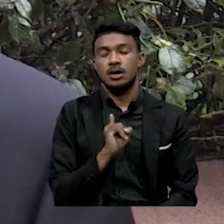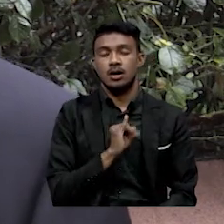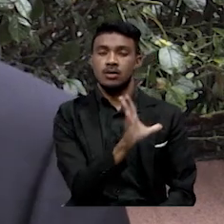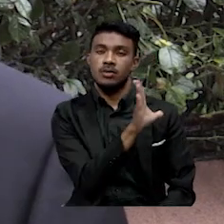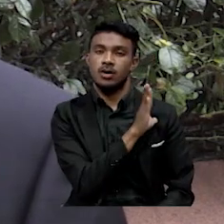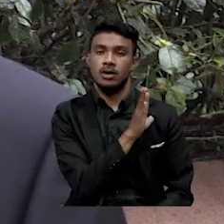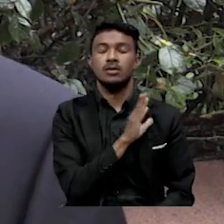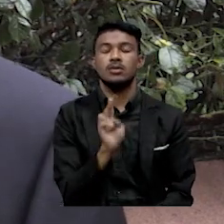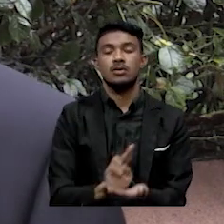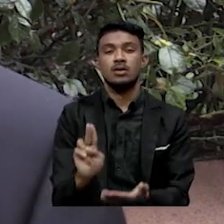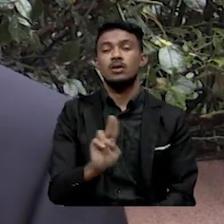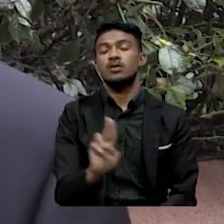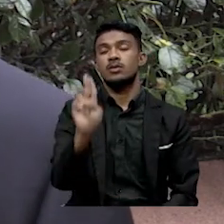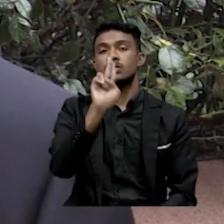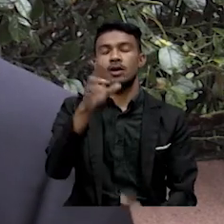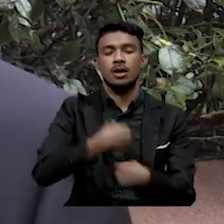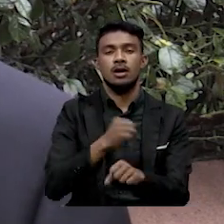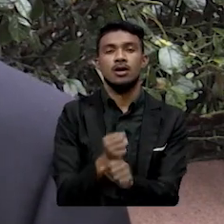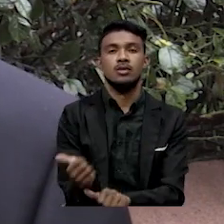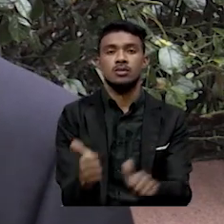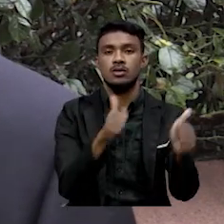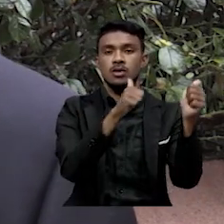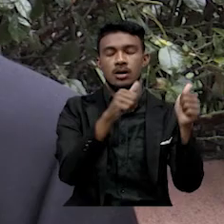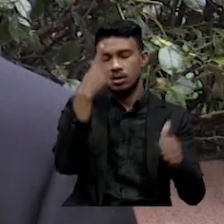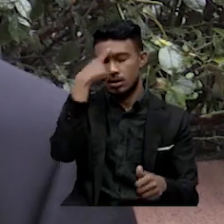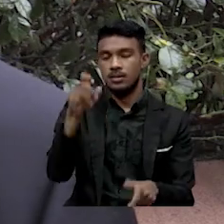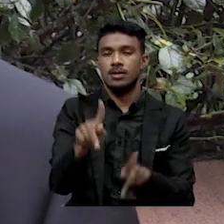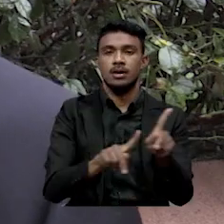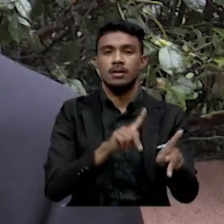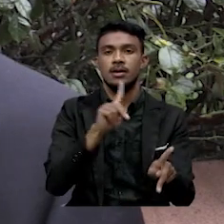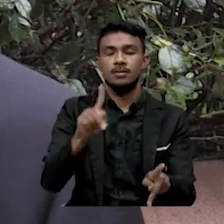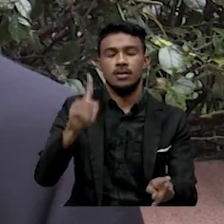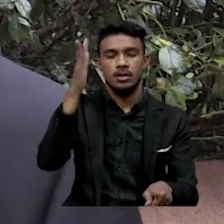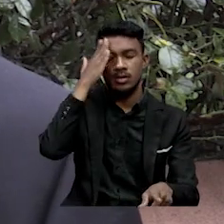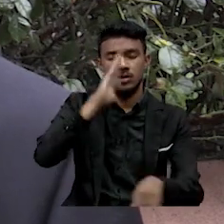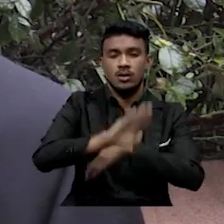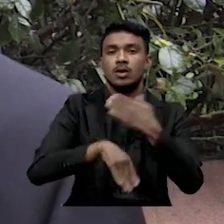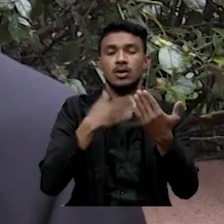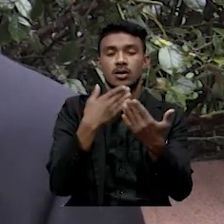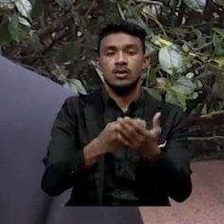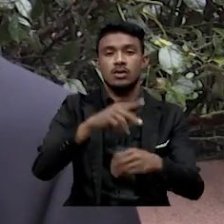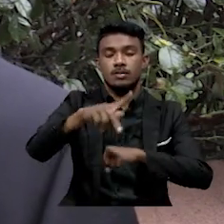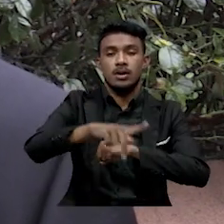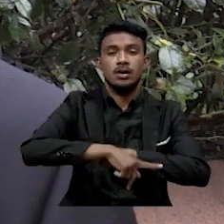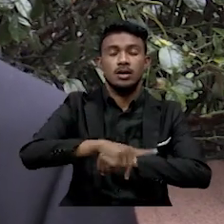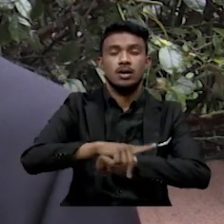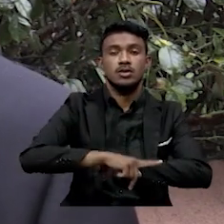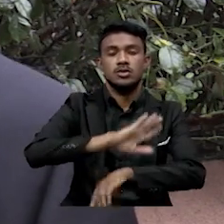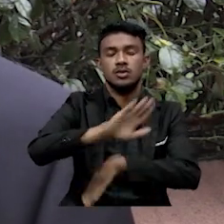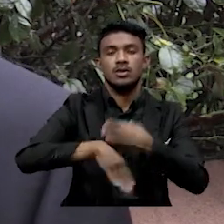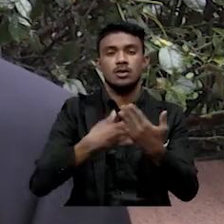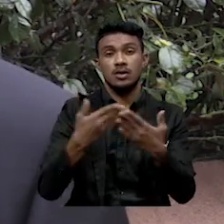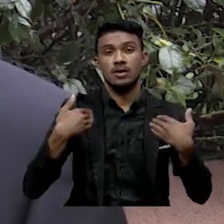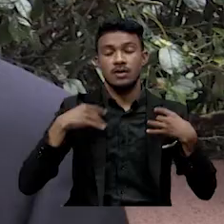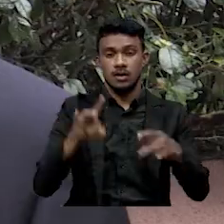usa duni se implementa duni tamba sociedade civil componentes hototo partidos políticos hototo e Australia